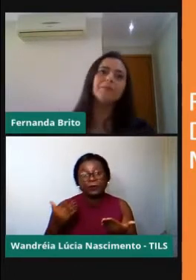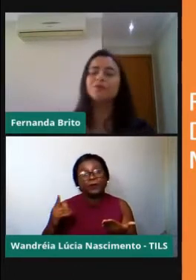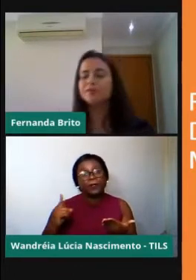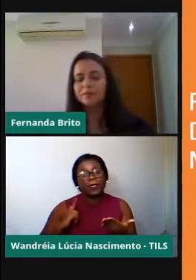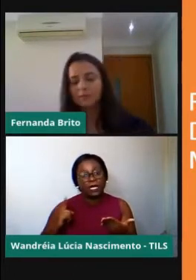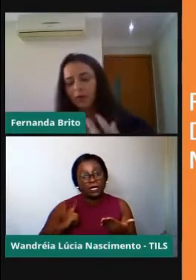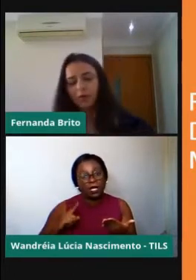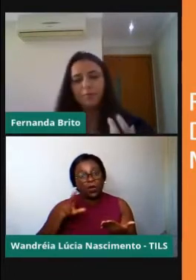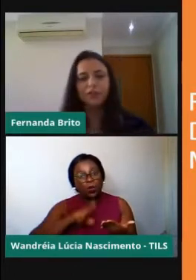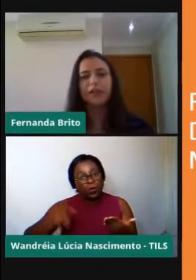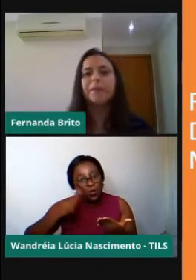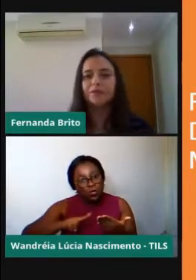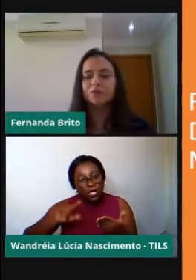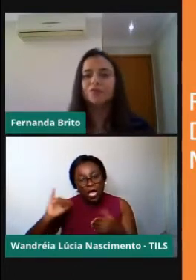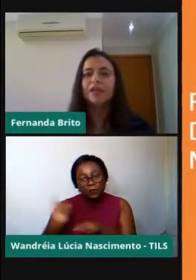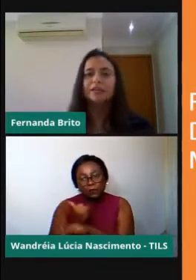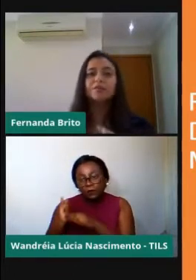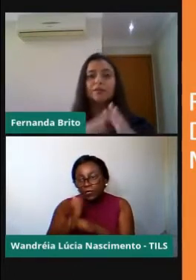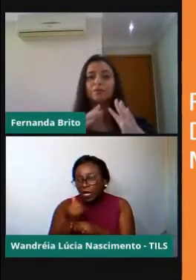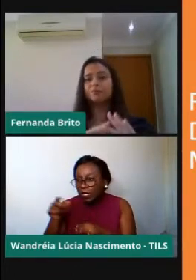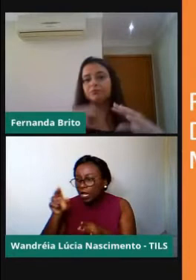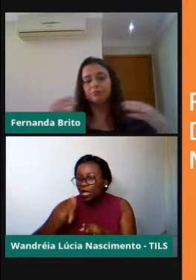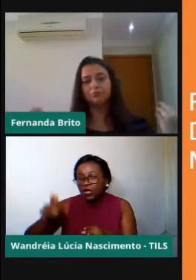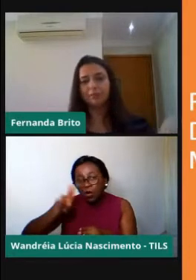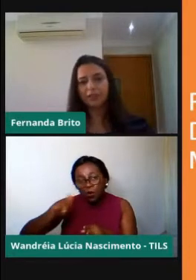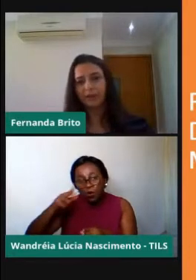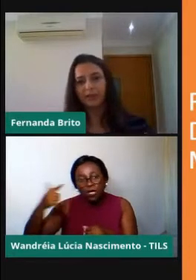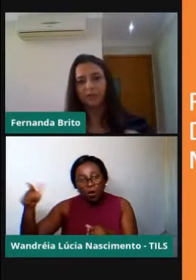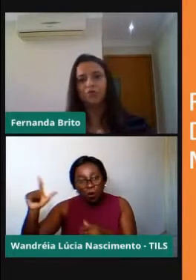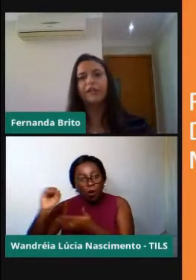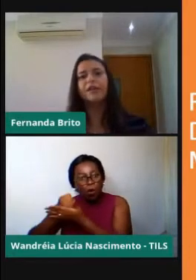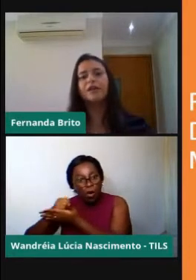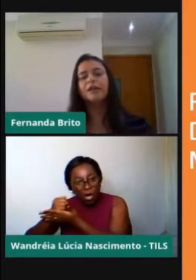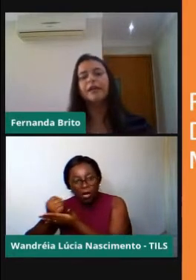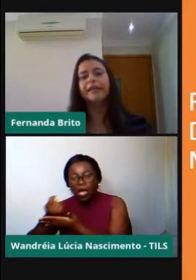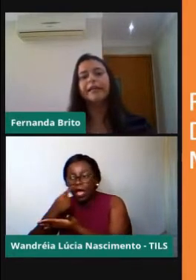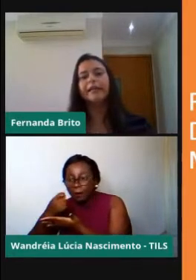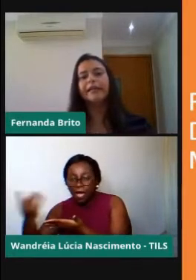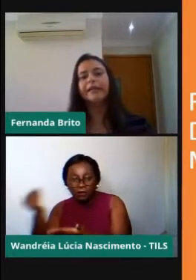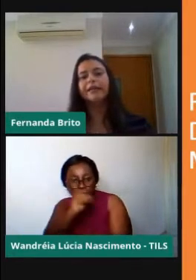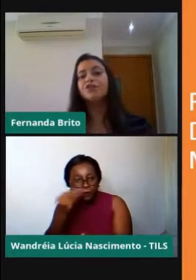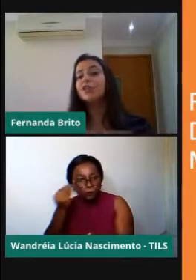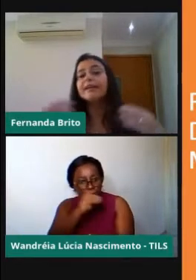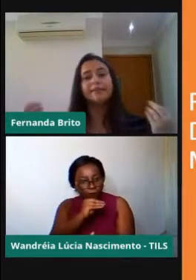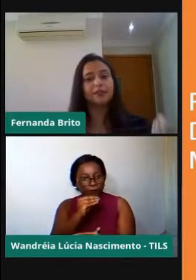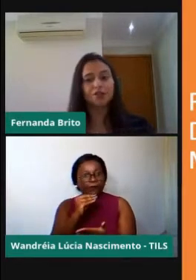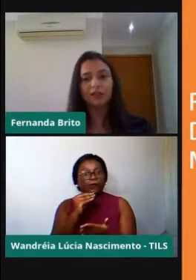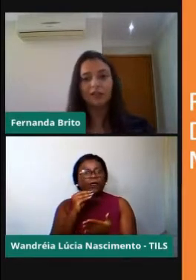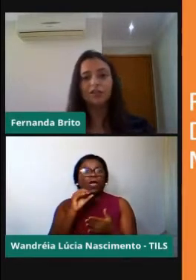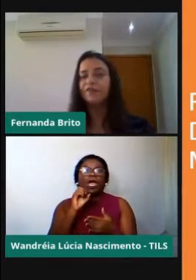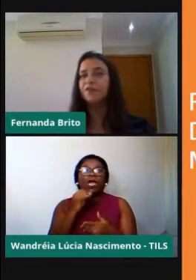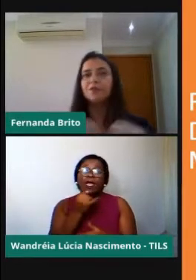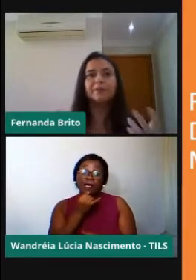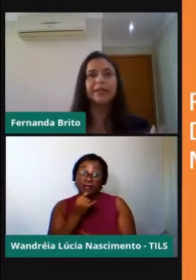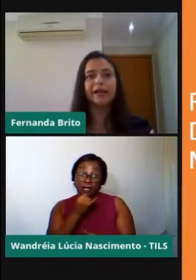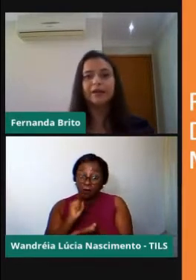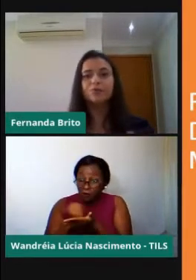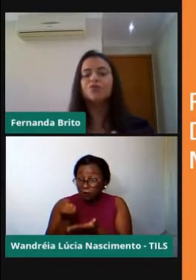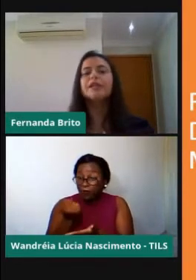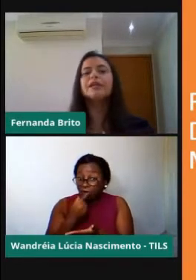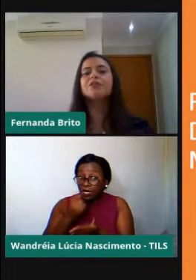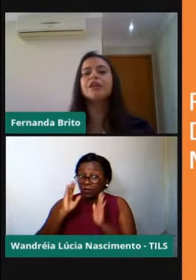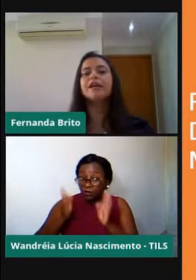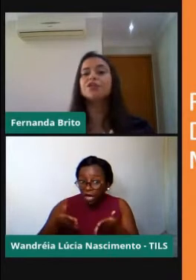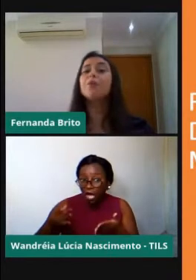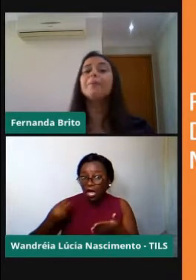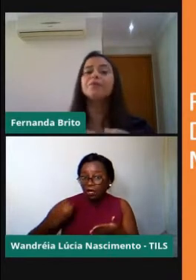de fármacos ou medicamentos. Então, são medicamentos, né, que já existem, que já foram